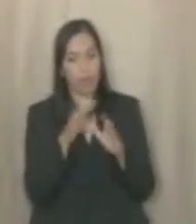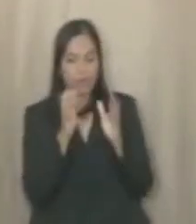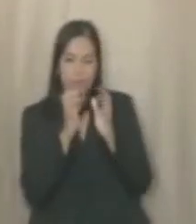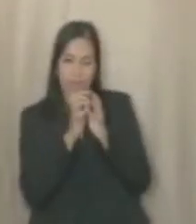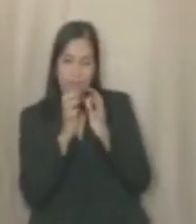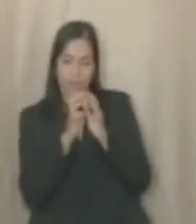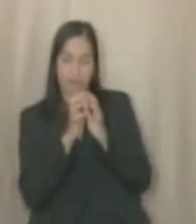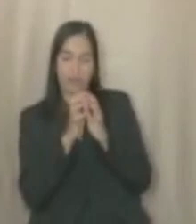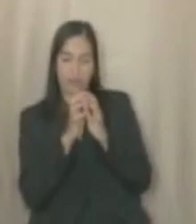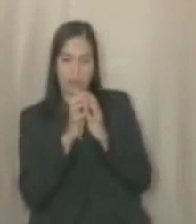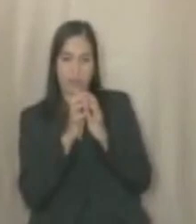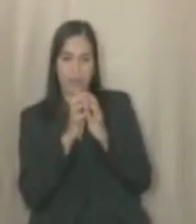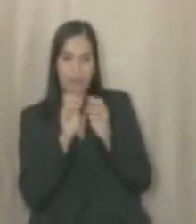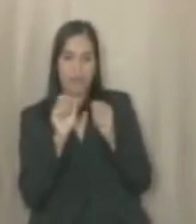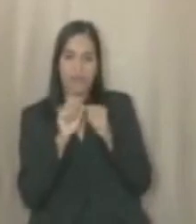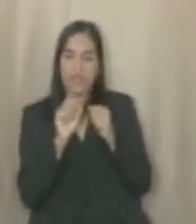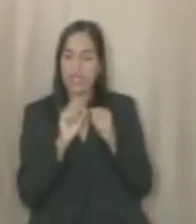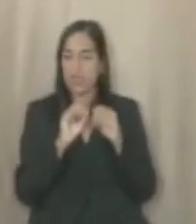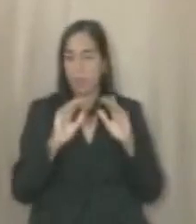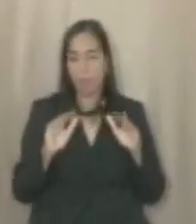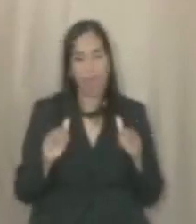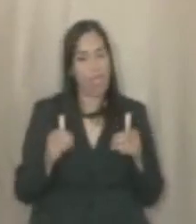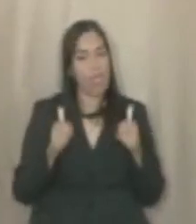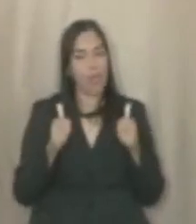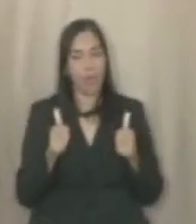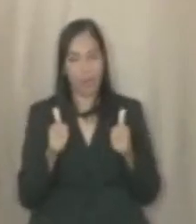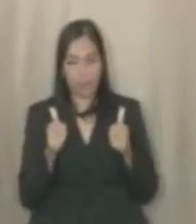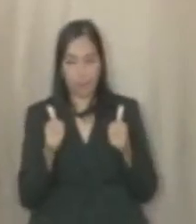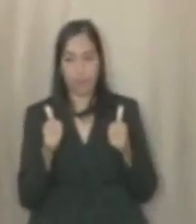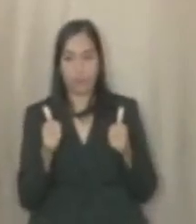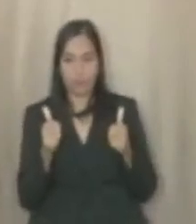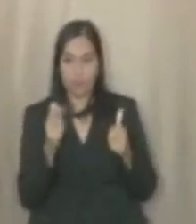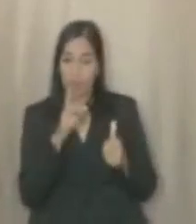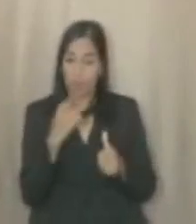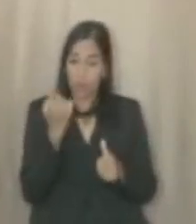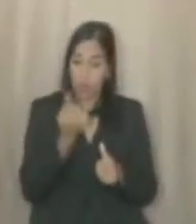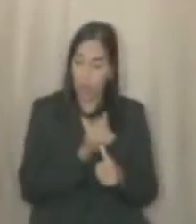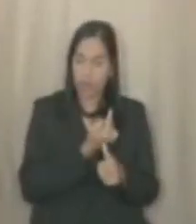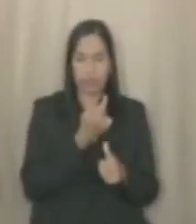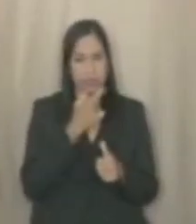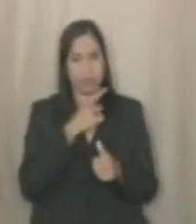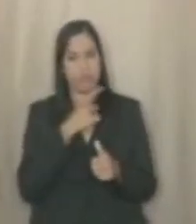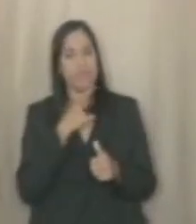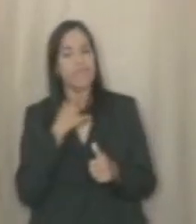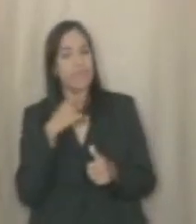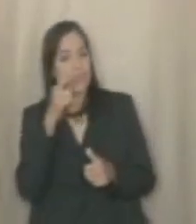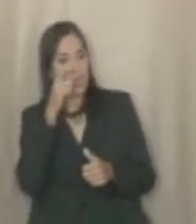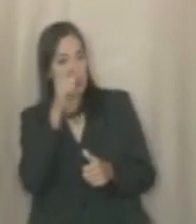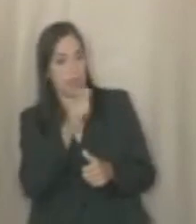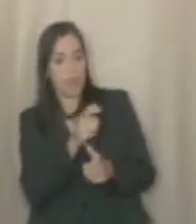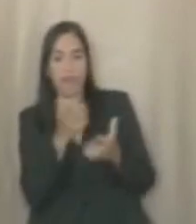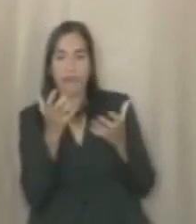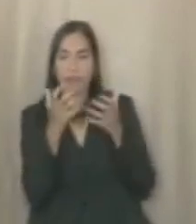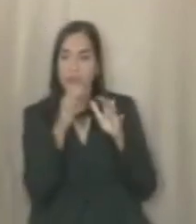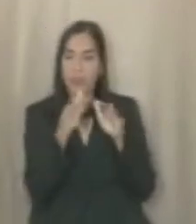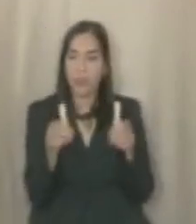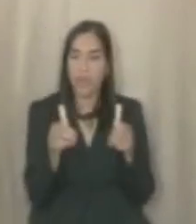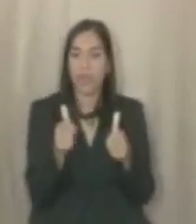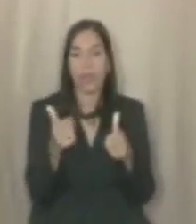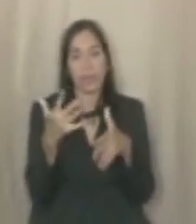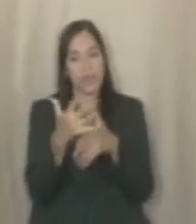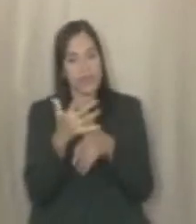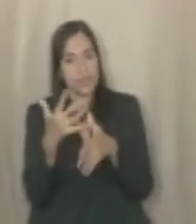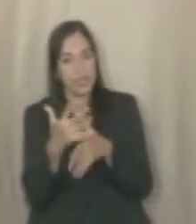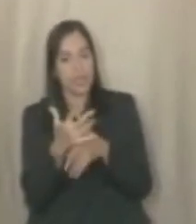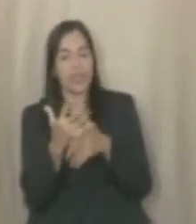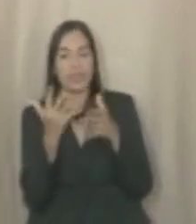de fazer o melhor eu não tenho dúvida que todos nós estamos bem intencionados e queremos o melhor para nossa cidade e queremos